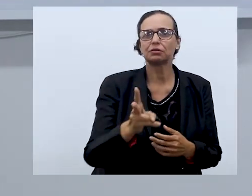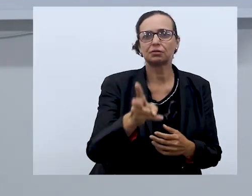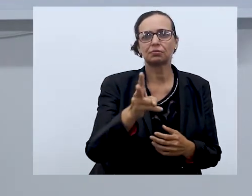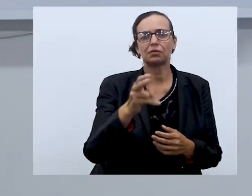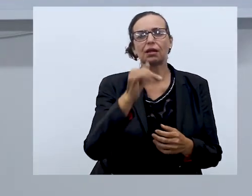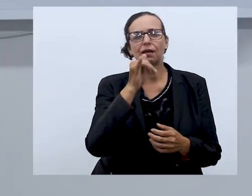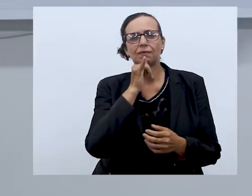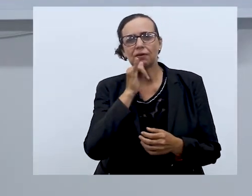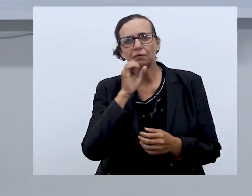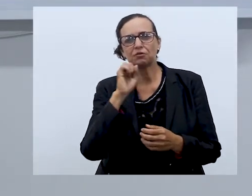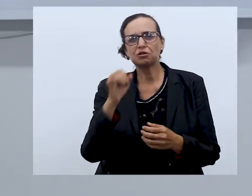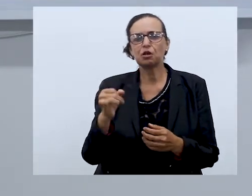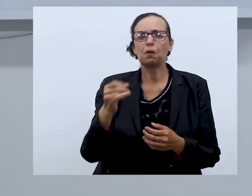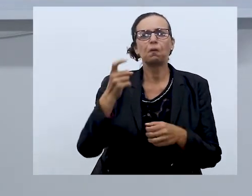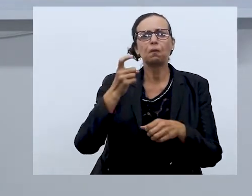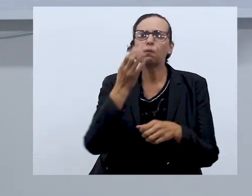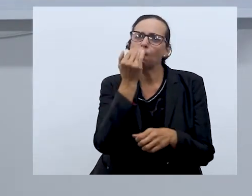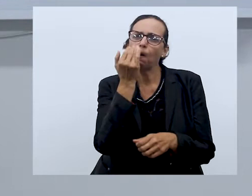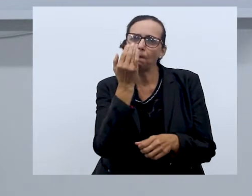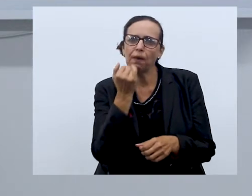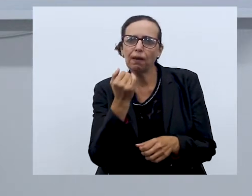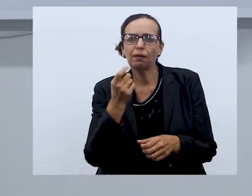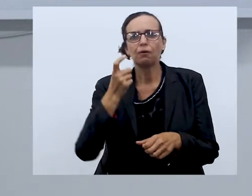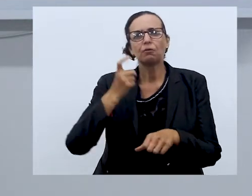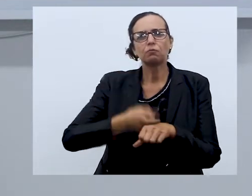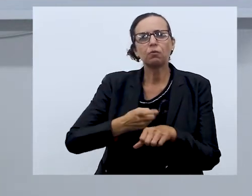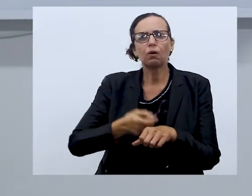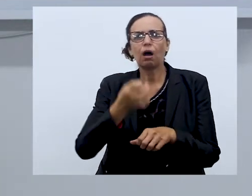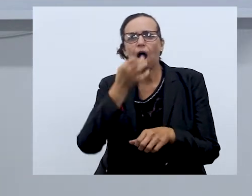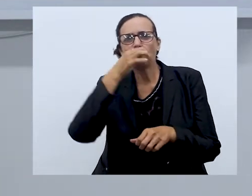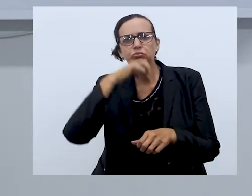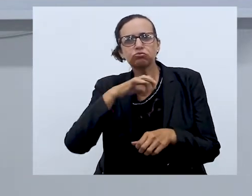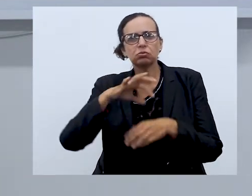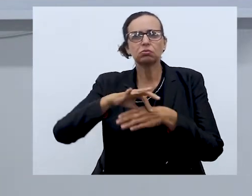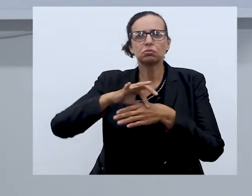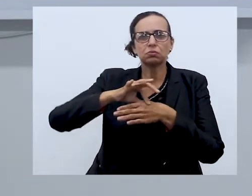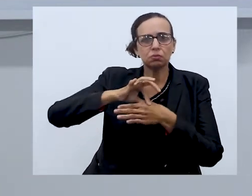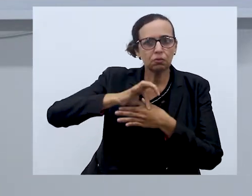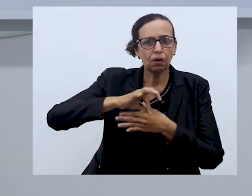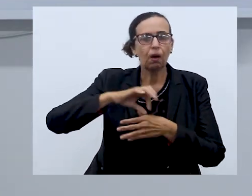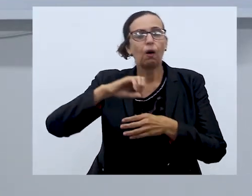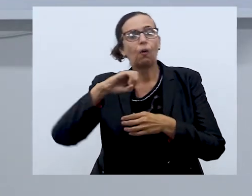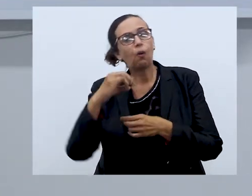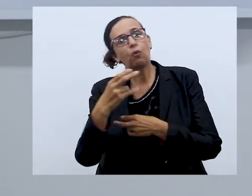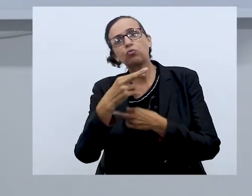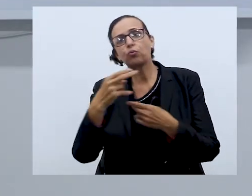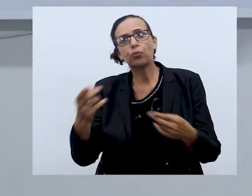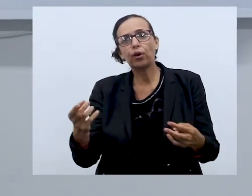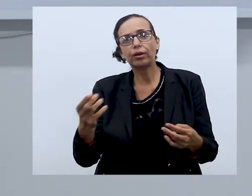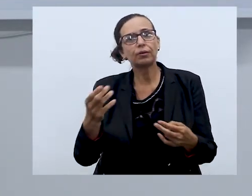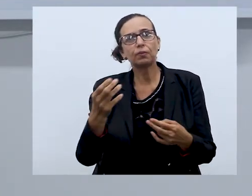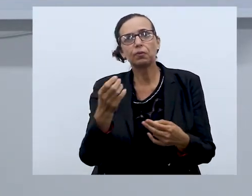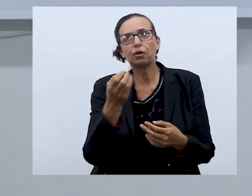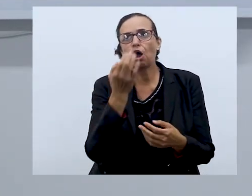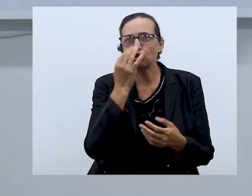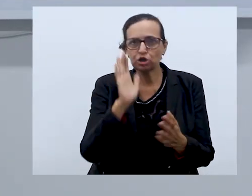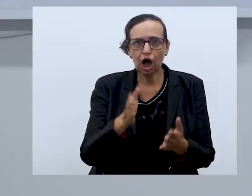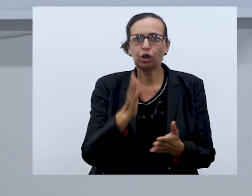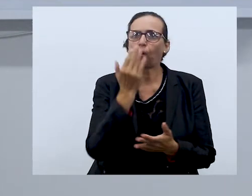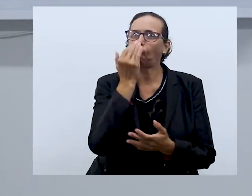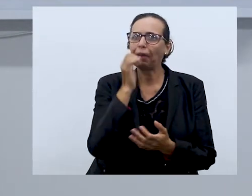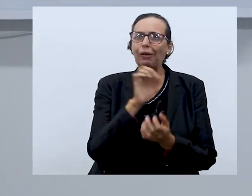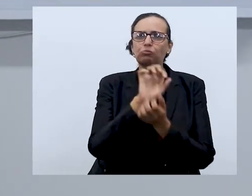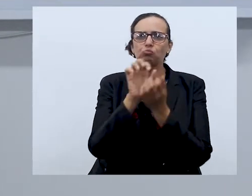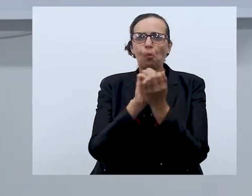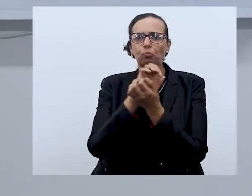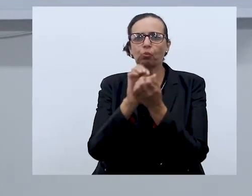né? E consiste no fato de um alimento, seja sólido ou líquido, ou então de um objeto que está na boca e